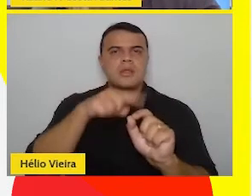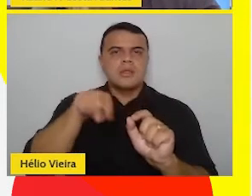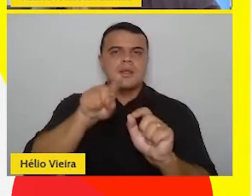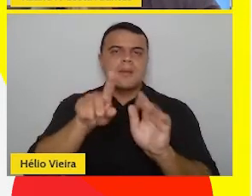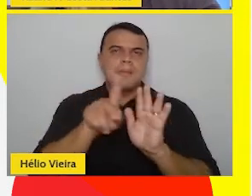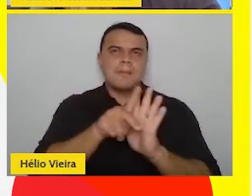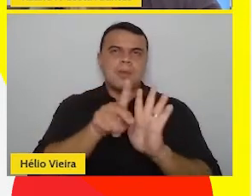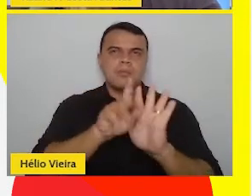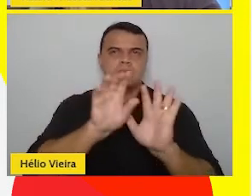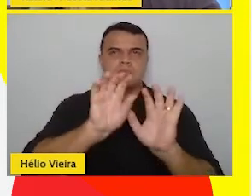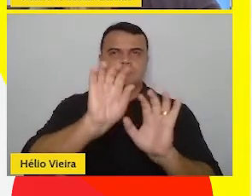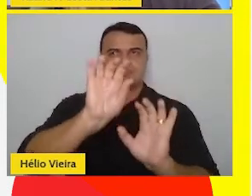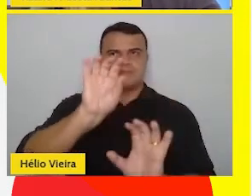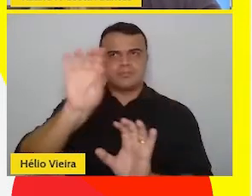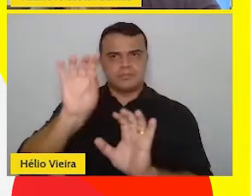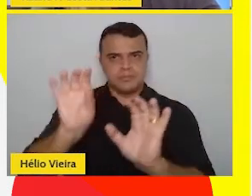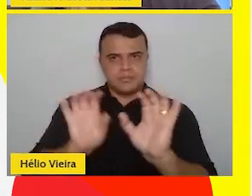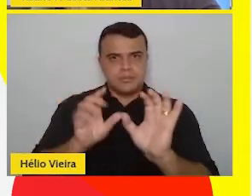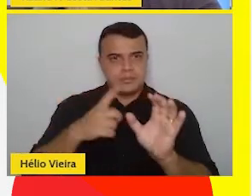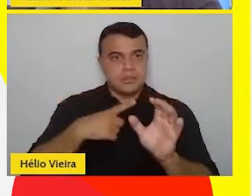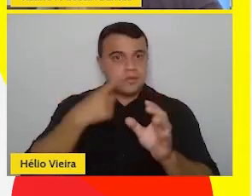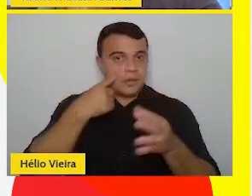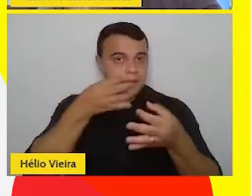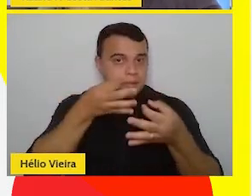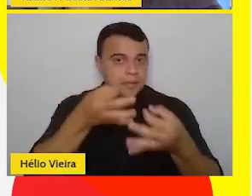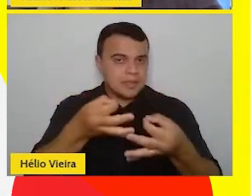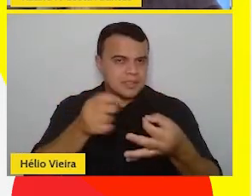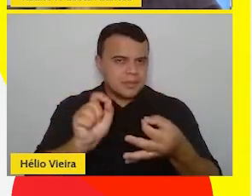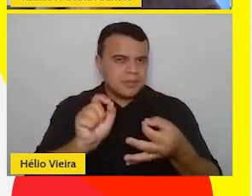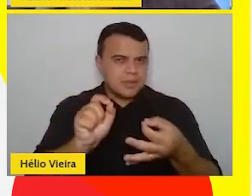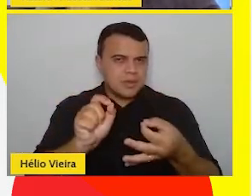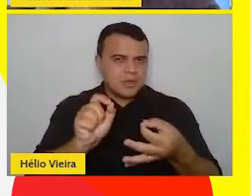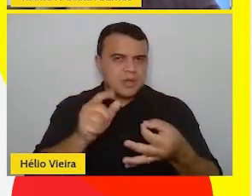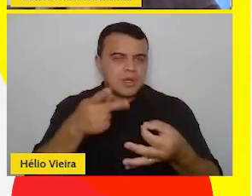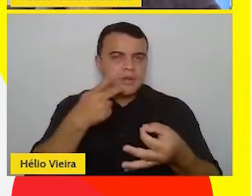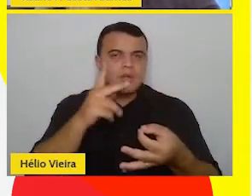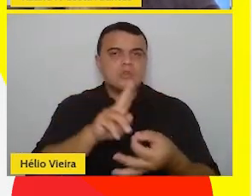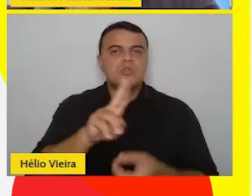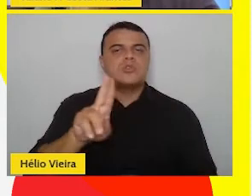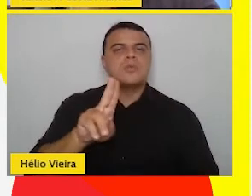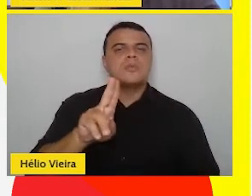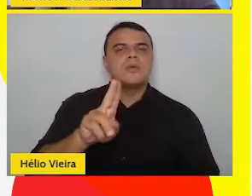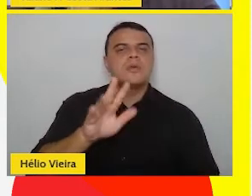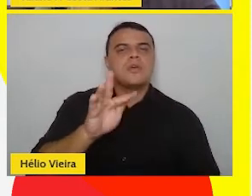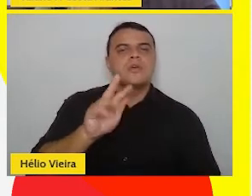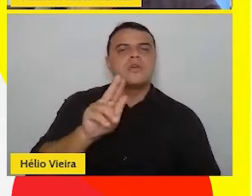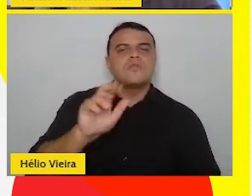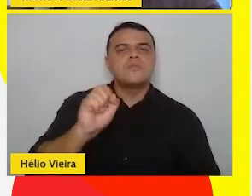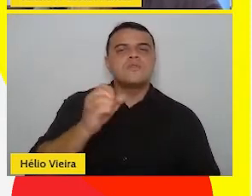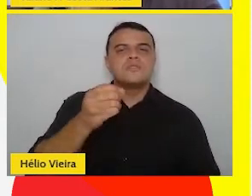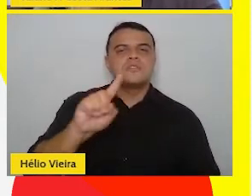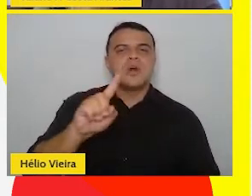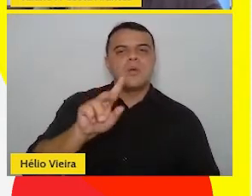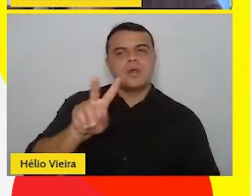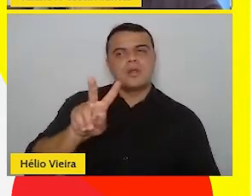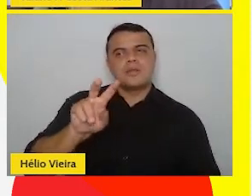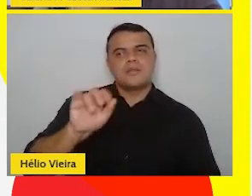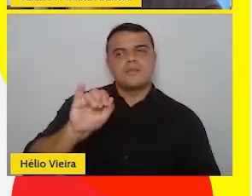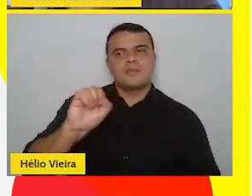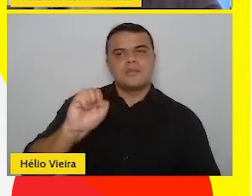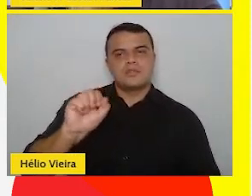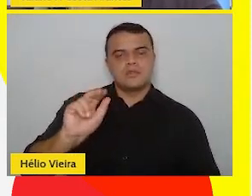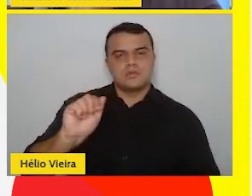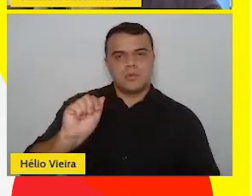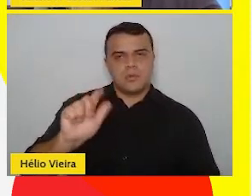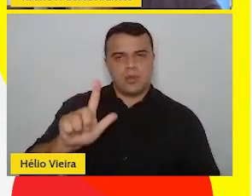específica. E aqui a gente observa um fenômeno chamado fusão visual,